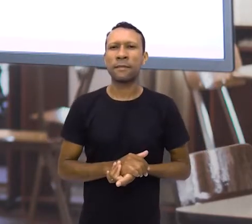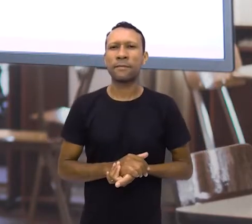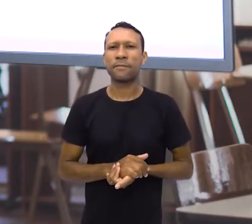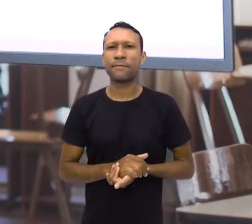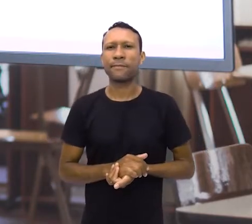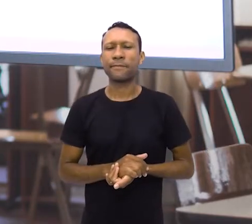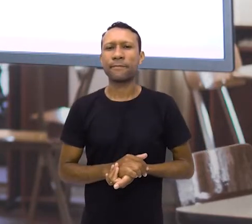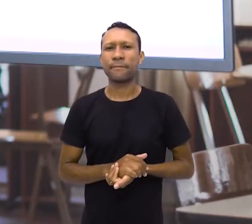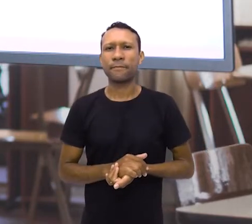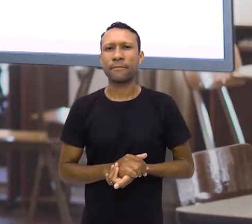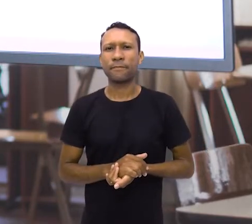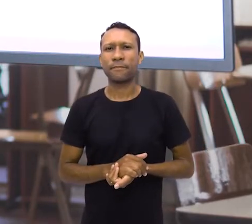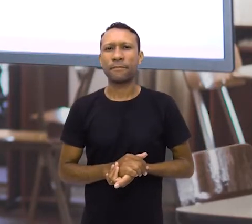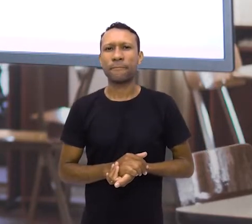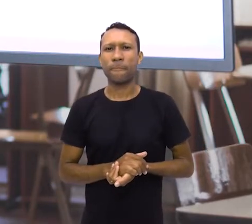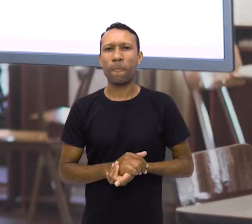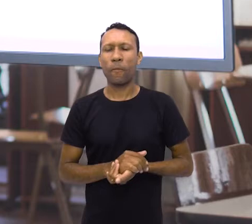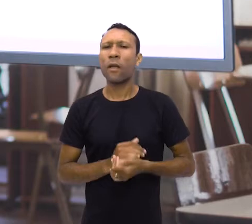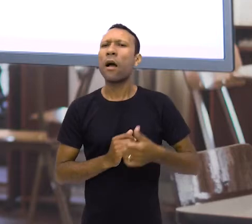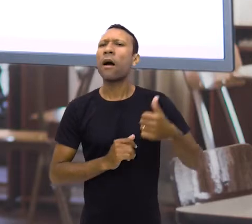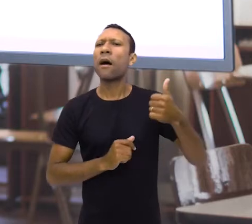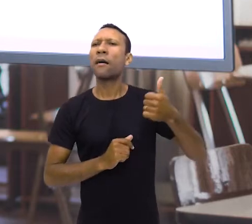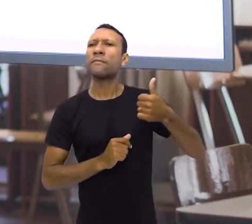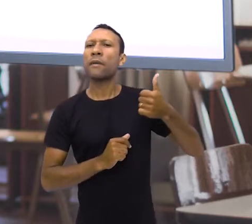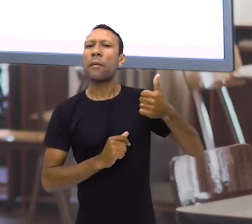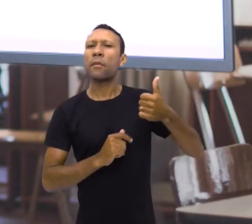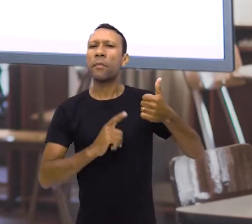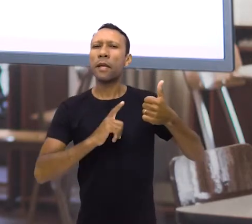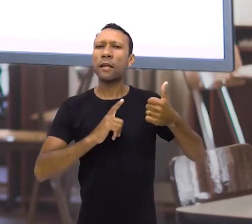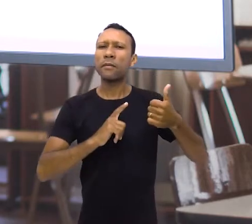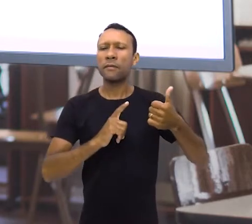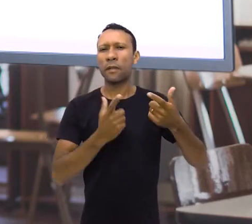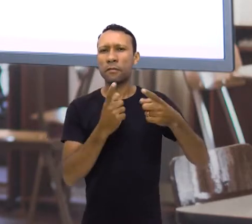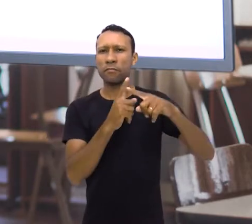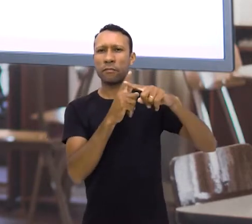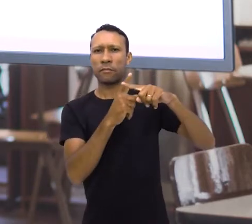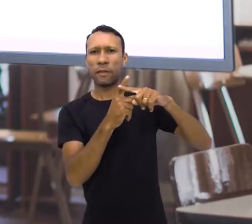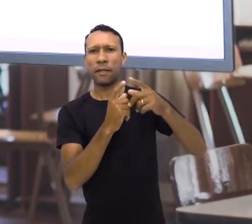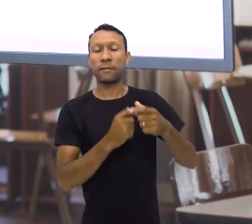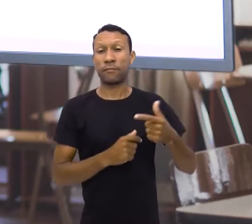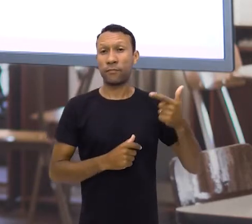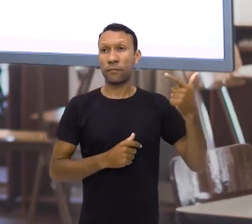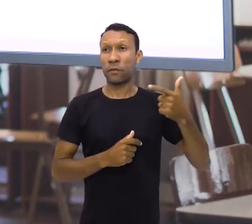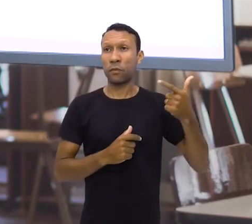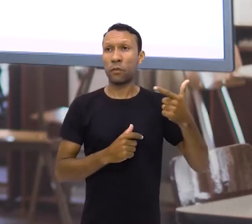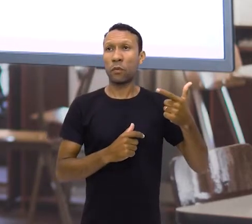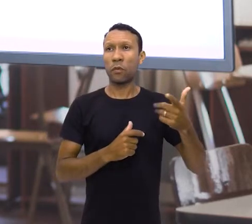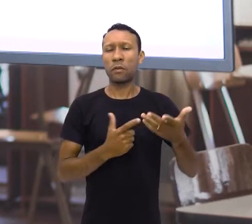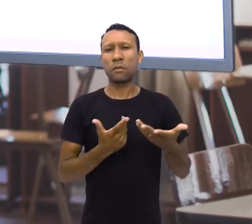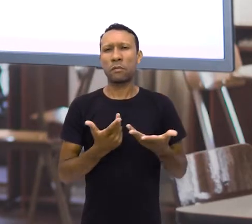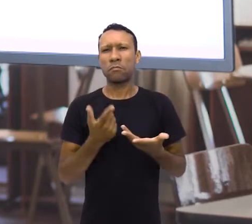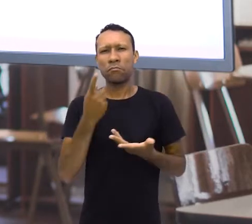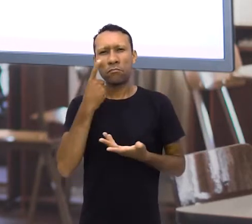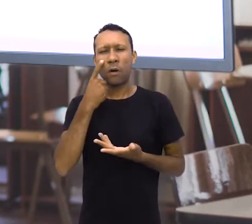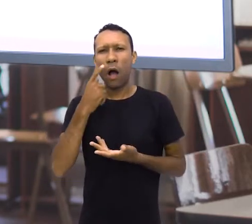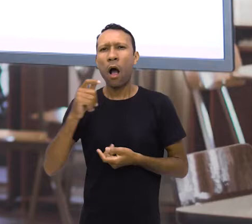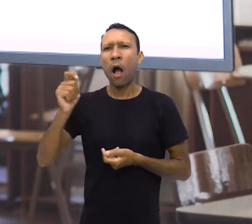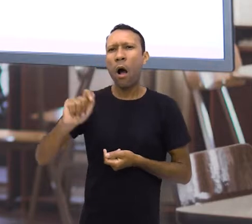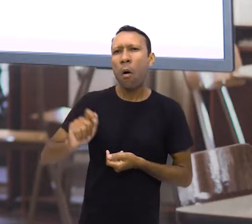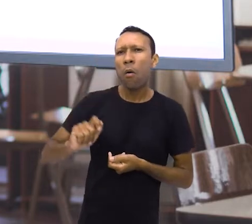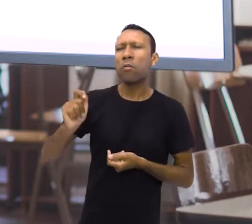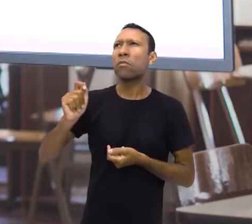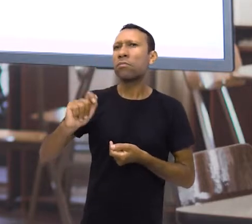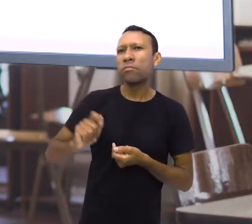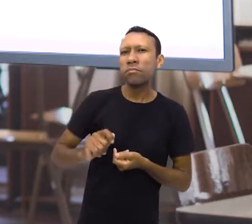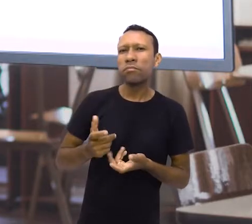equipe. Equipe 1 fez essas setas, equipe 2, aqui você pode olhar essa figura e achar que é uma